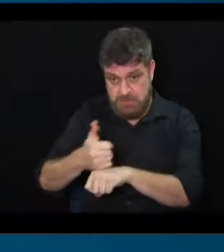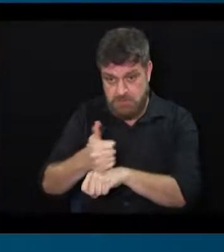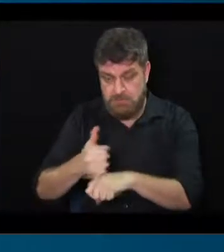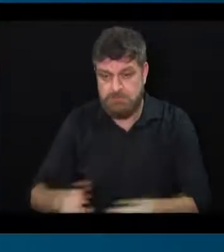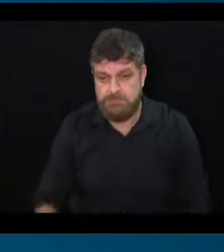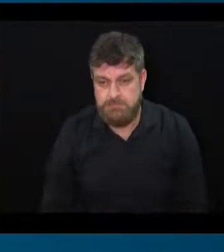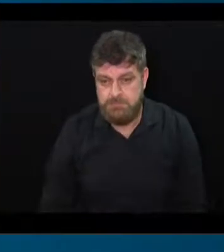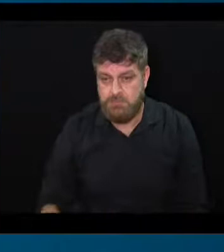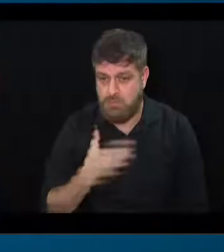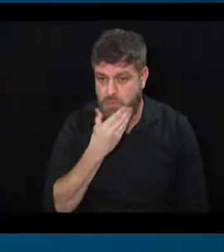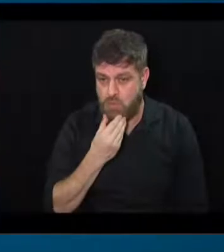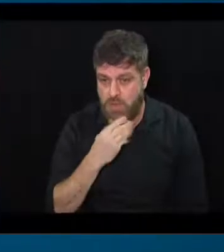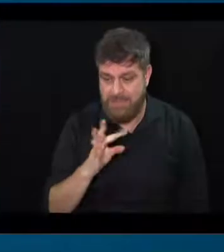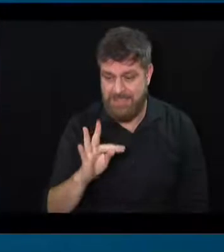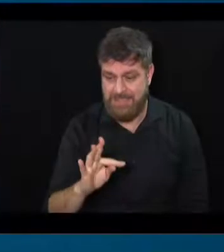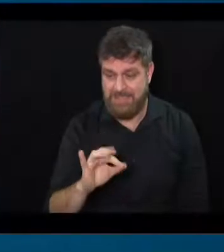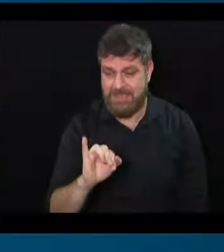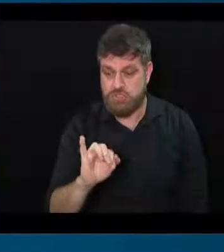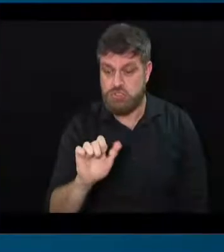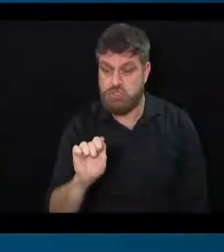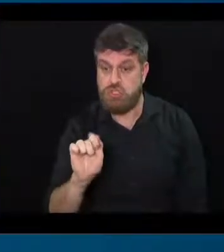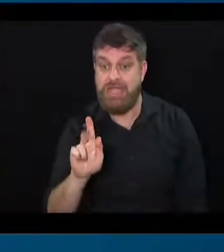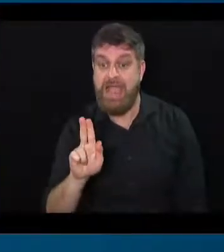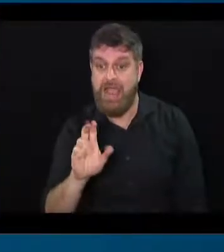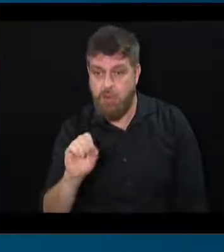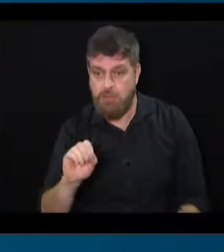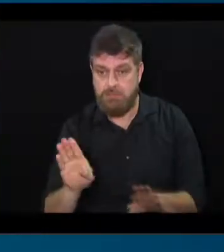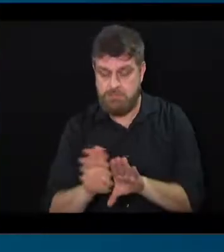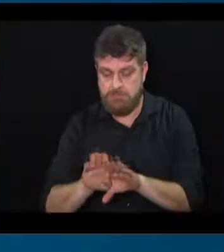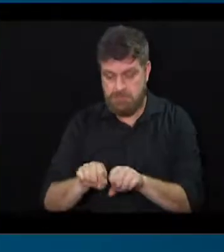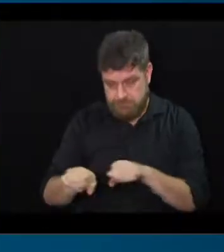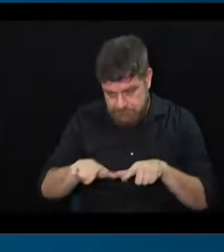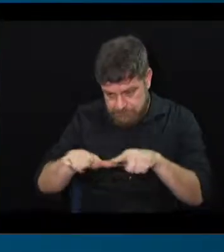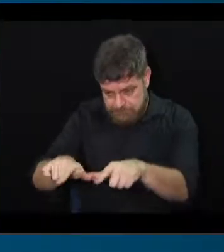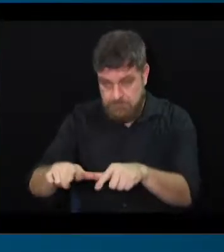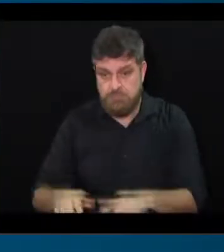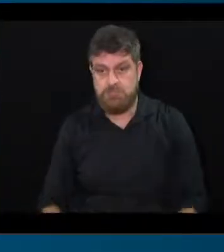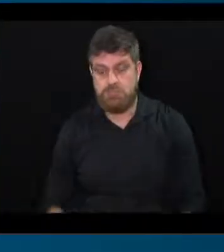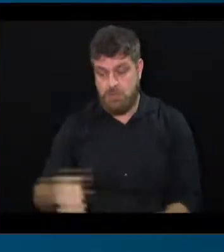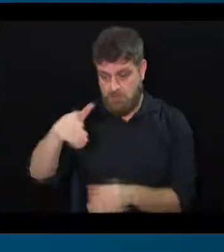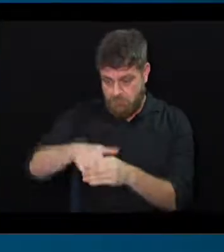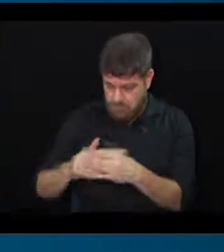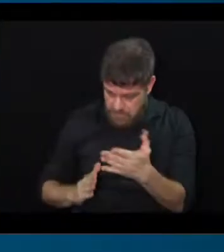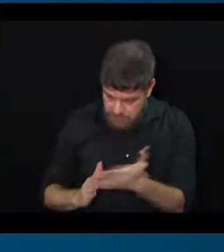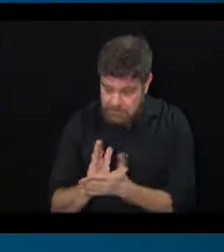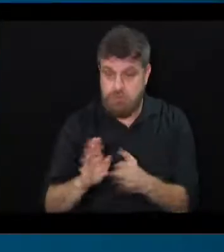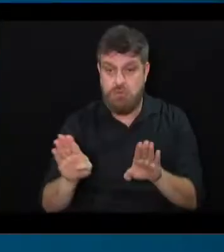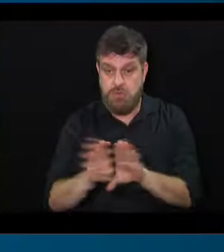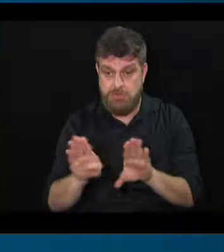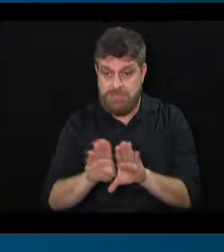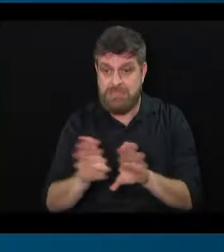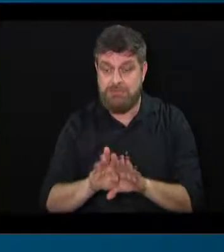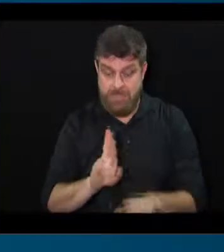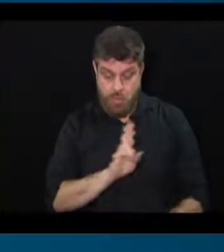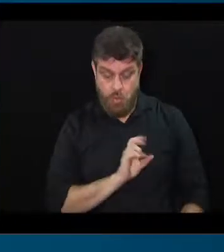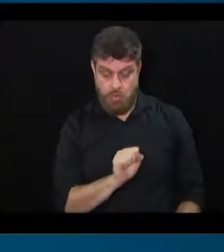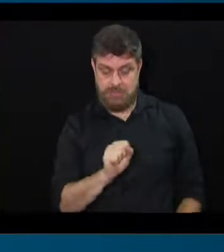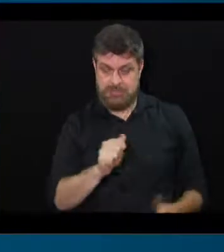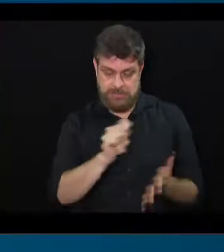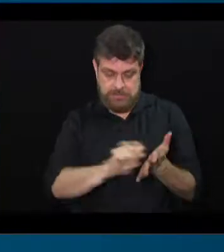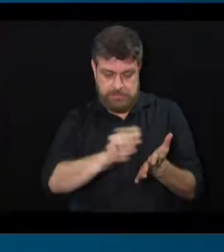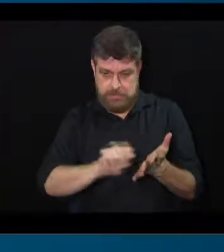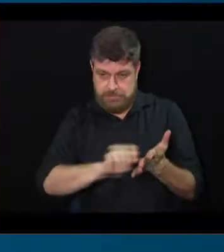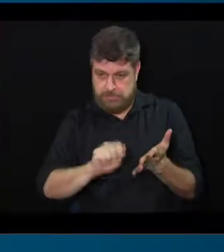Brito ao Dr. Tiago de Souza Queiroz. Também em turno único foi aprovado o projeto de autoria do vereador Luiz Rossini, que